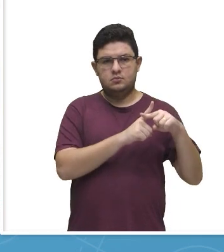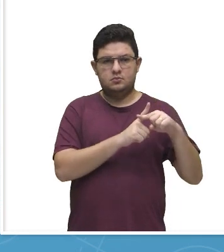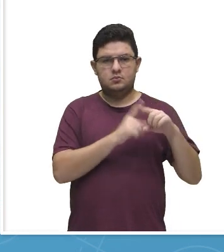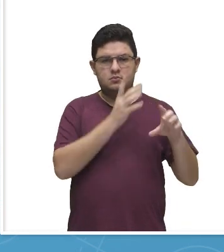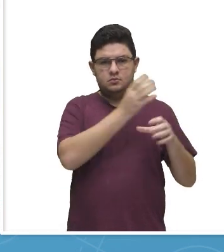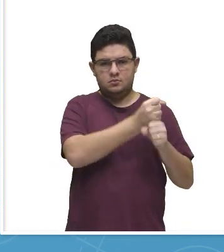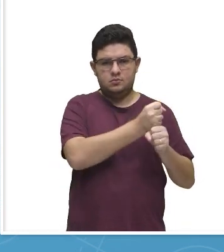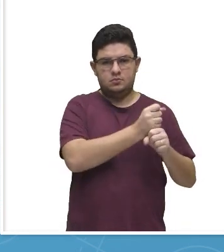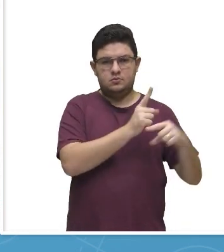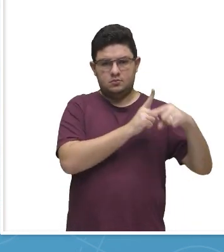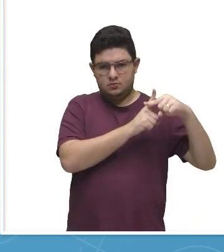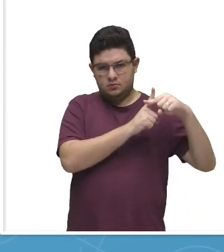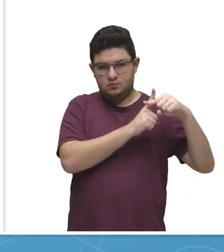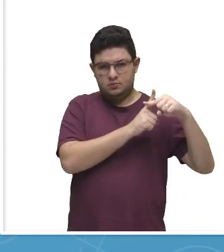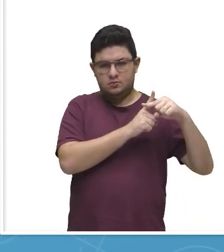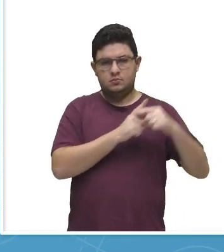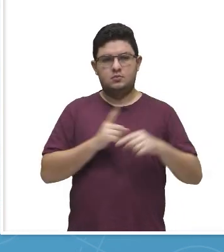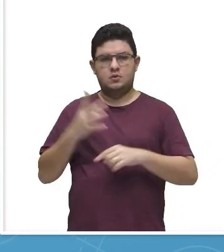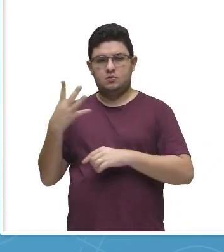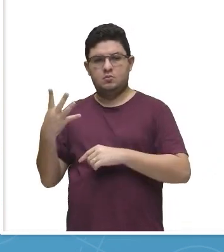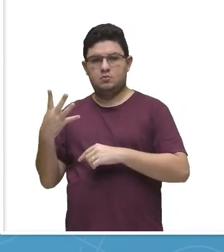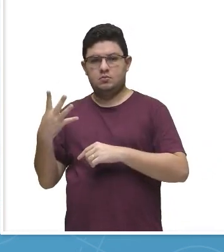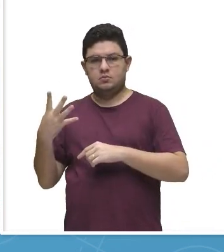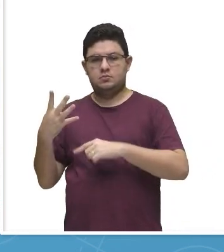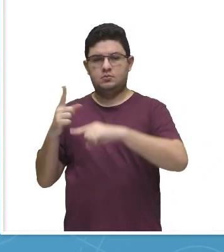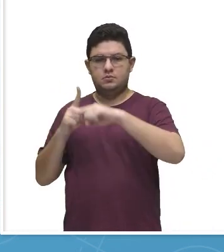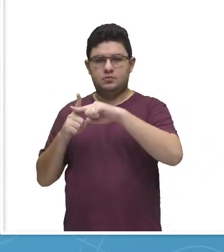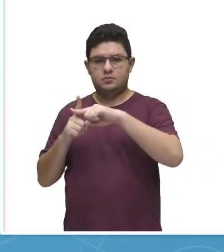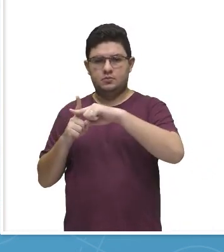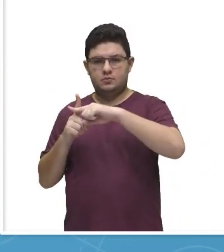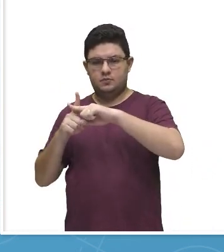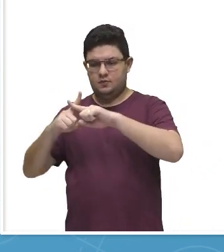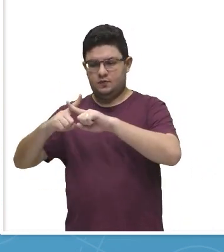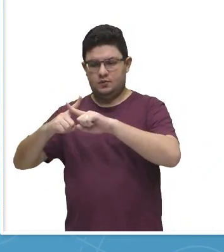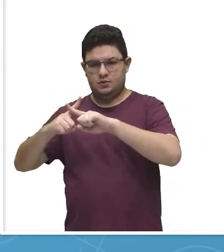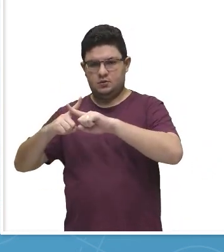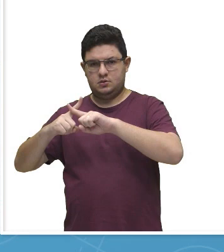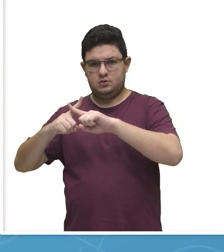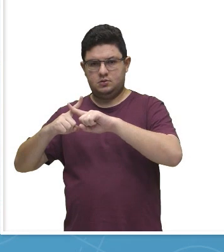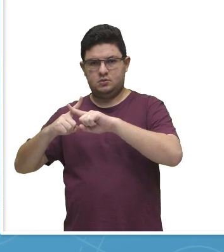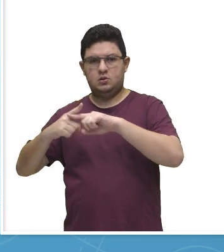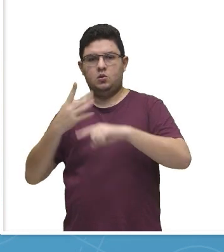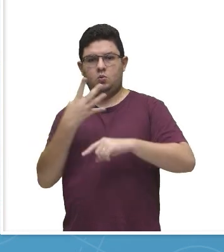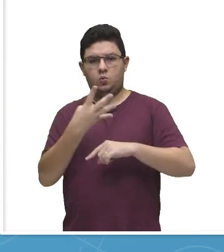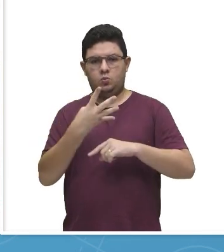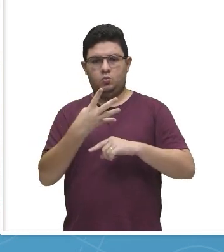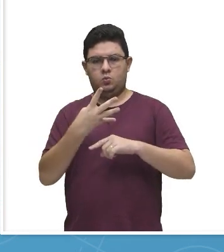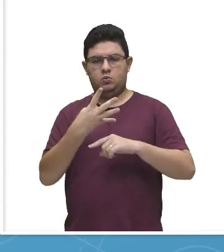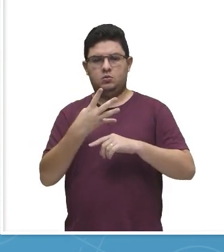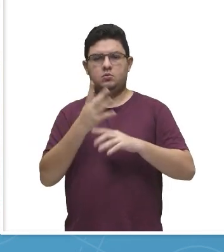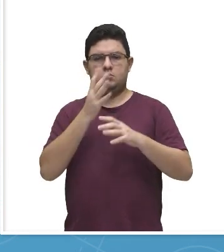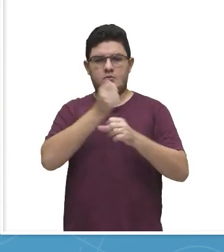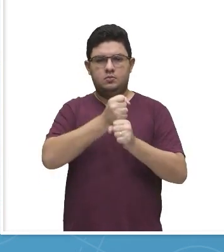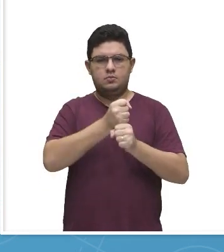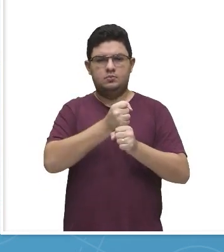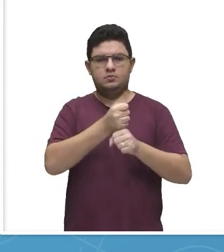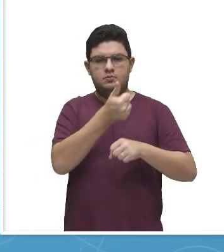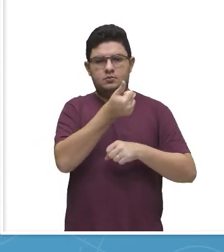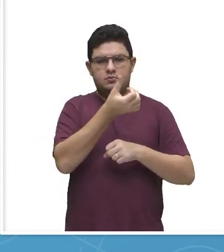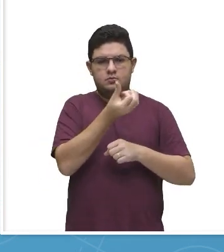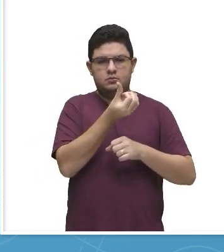vezes 4, 16. Aí eu vou pegar o 16 e multiplicar por 4. E 16 vezes